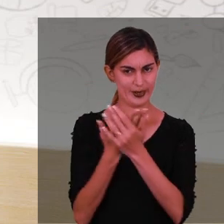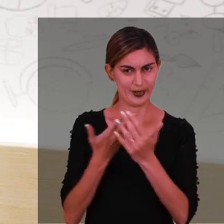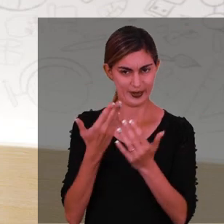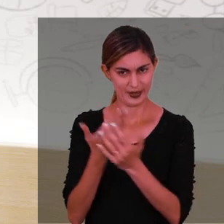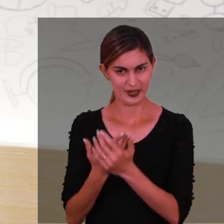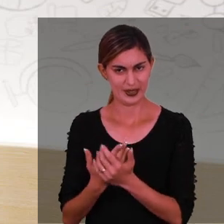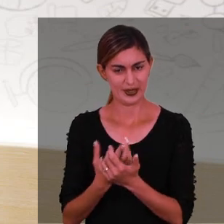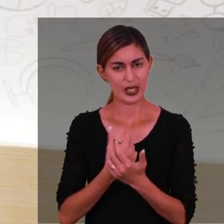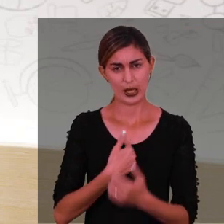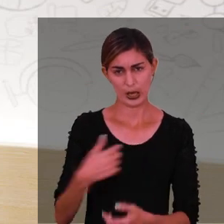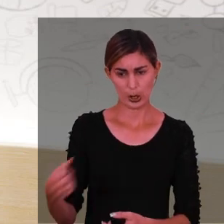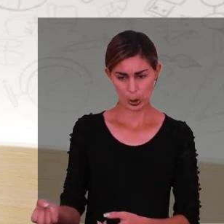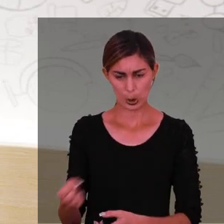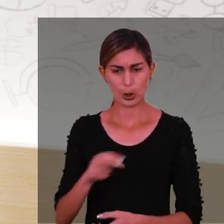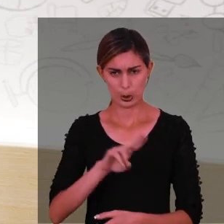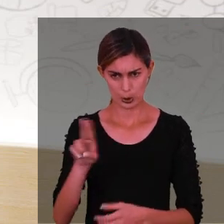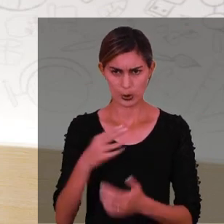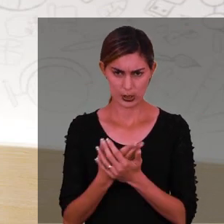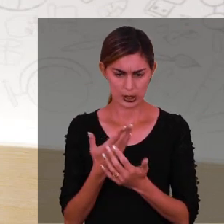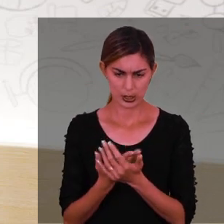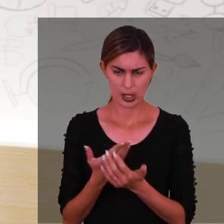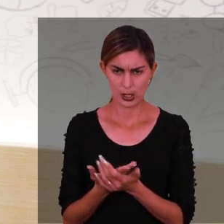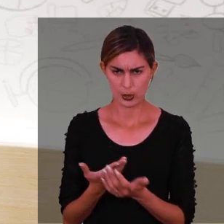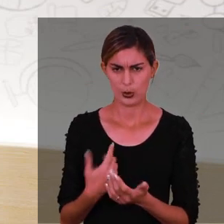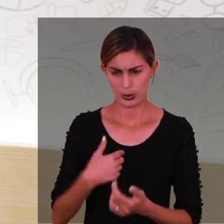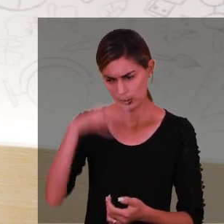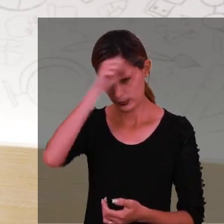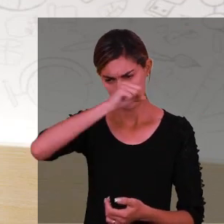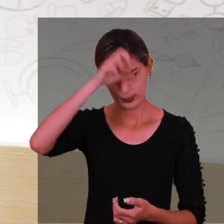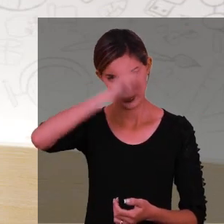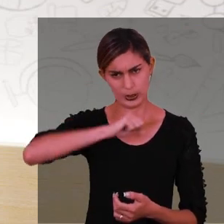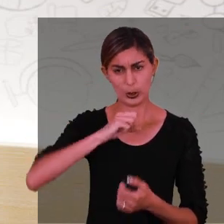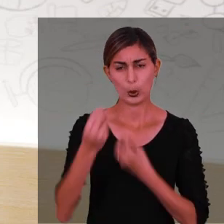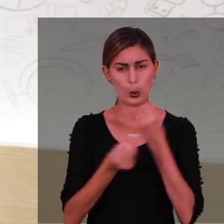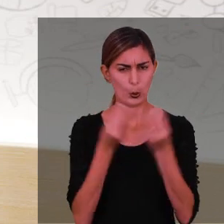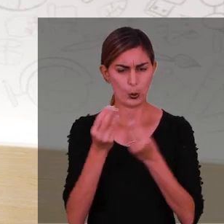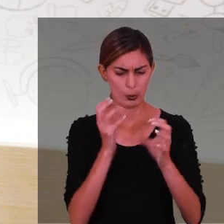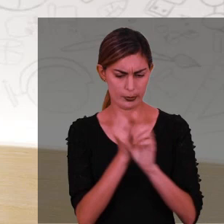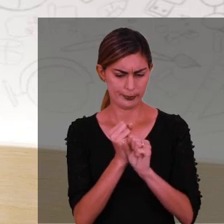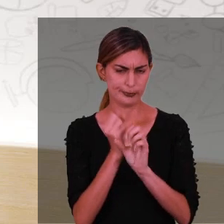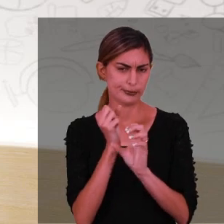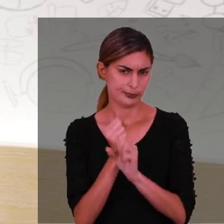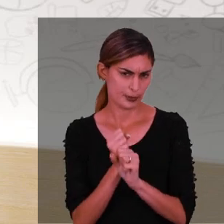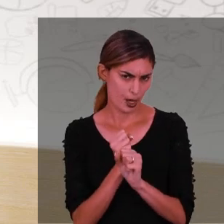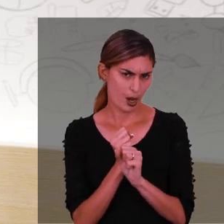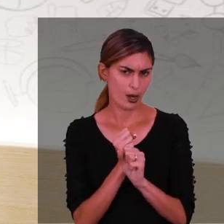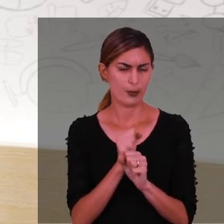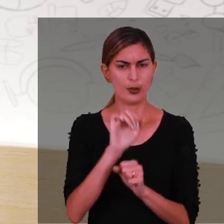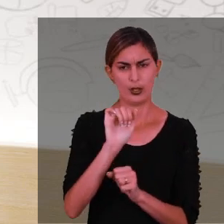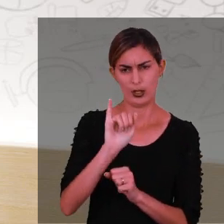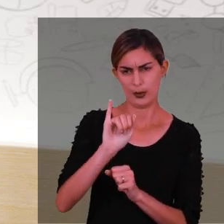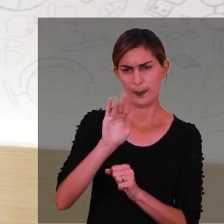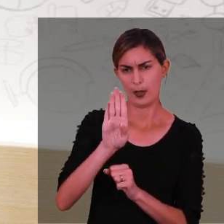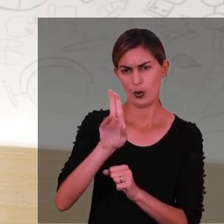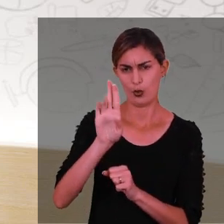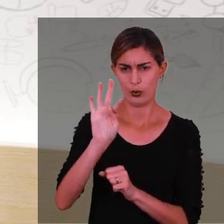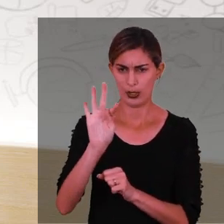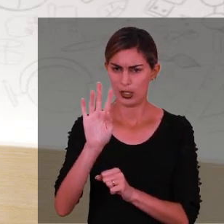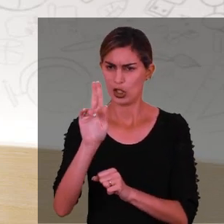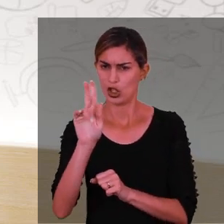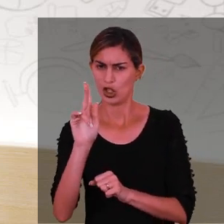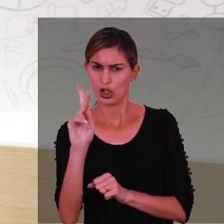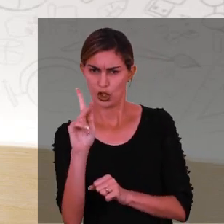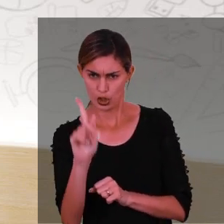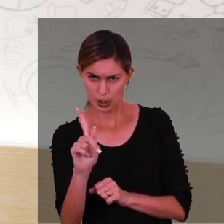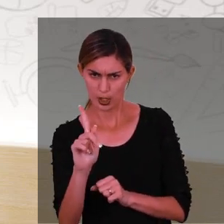Olá, estudante! Nessa nossa aula, vamos aprender como realizar os cálculos de IB/UTG e interpretar